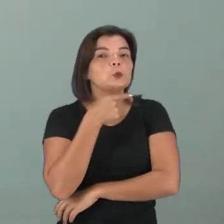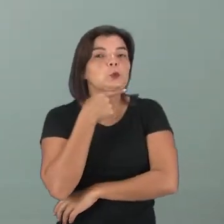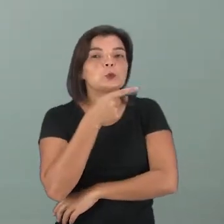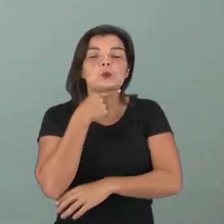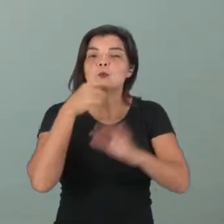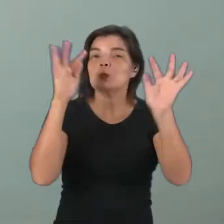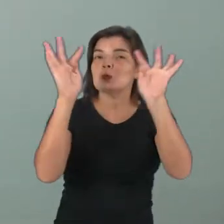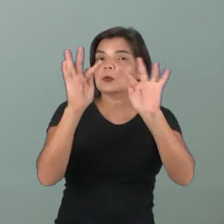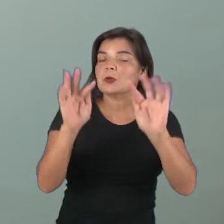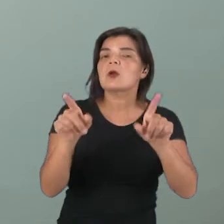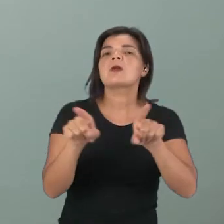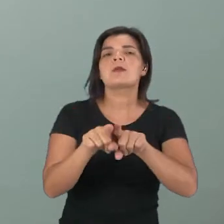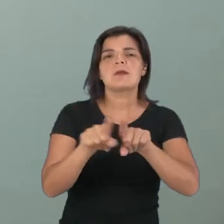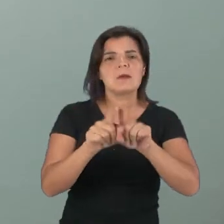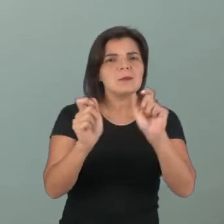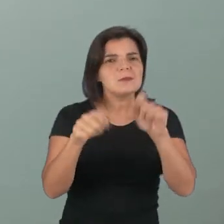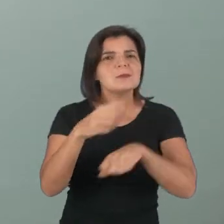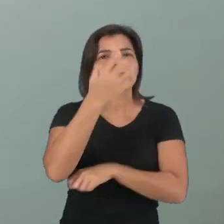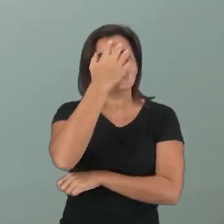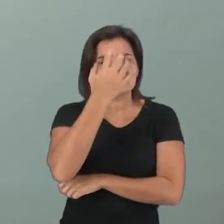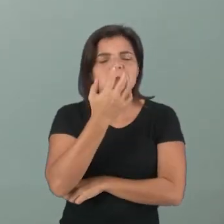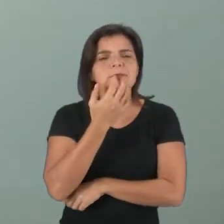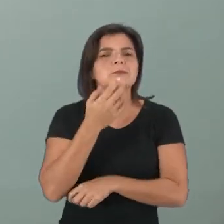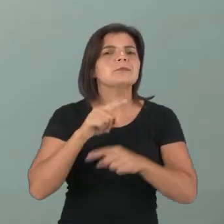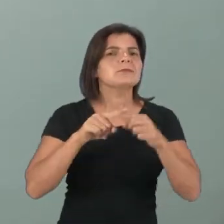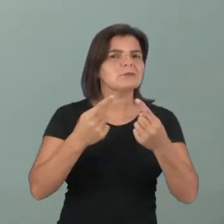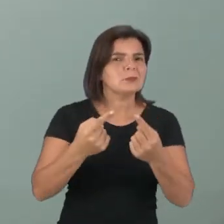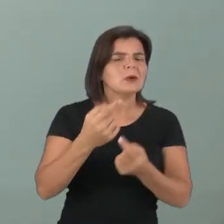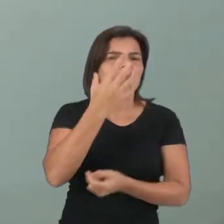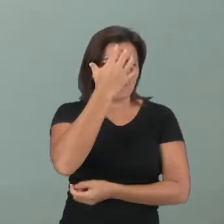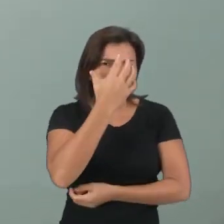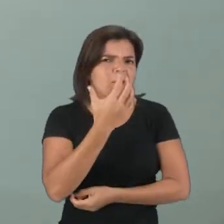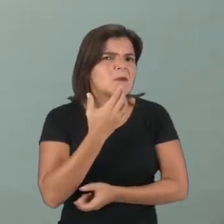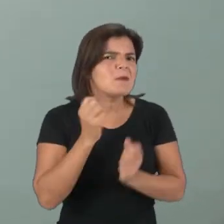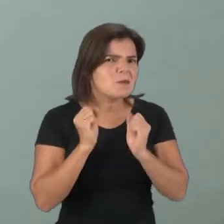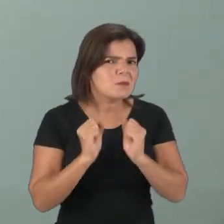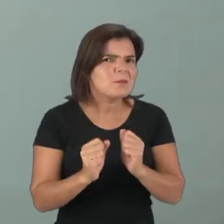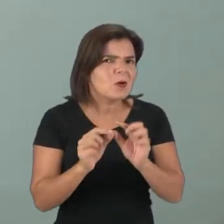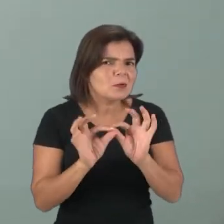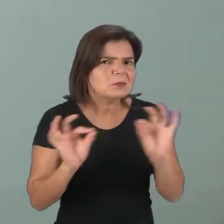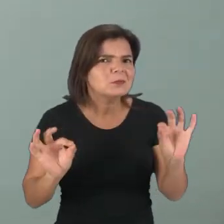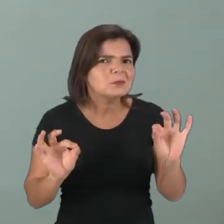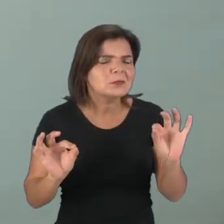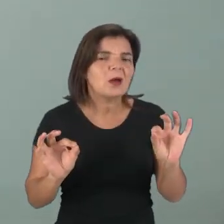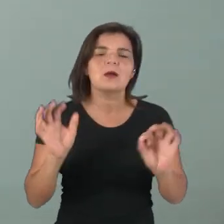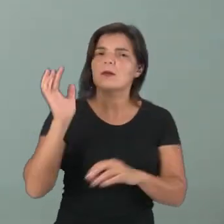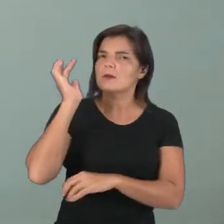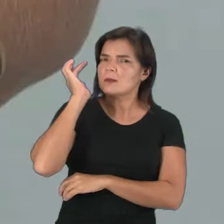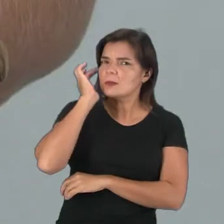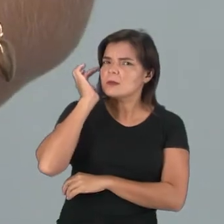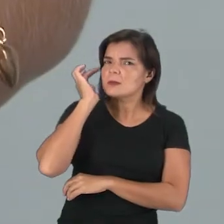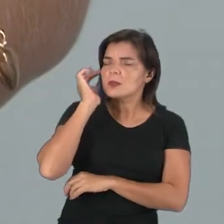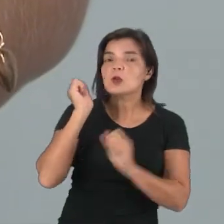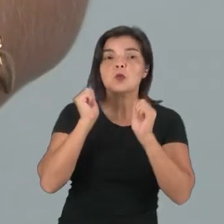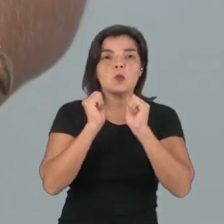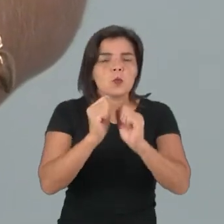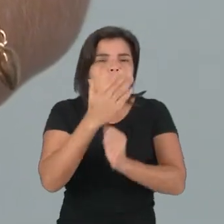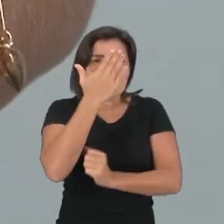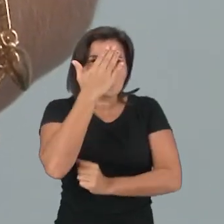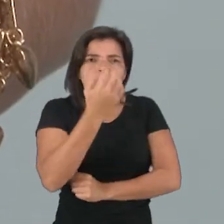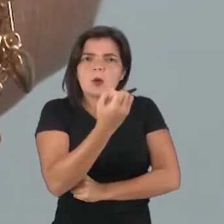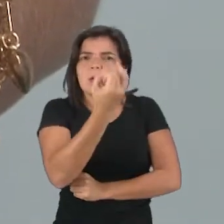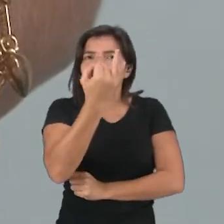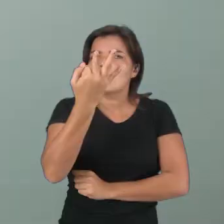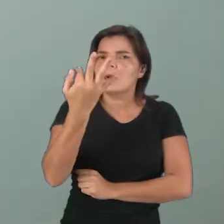e também podemos sentir raiva. E será que a raiva eu posso medir? Será que eu posso saber